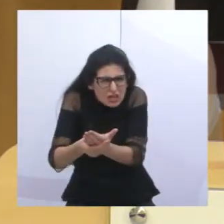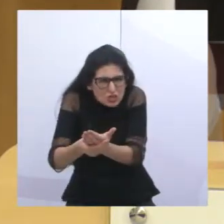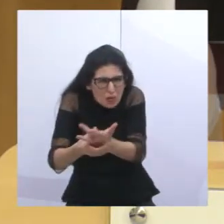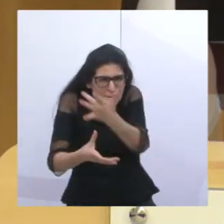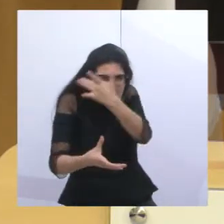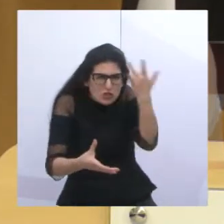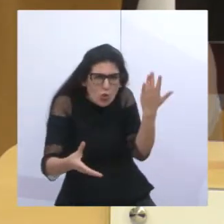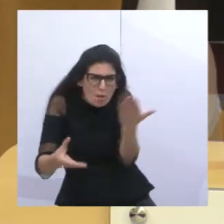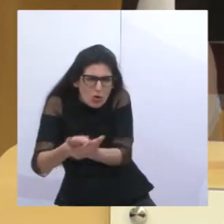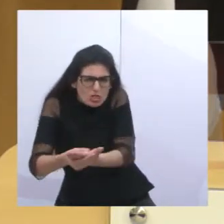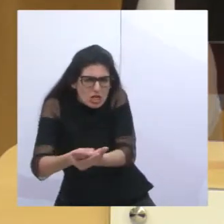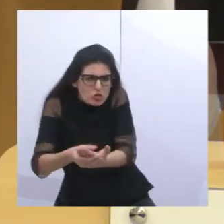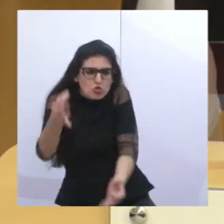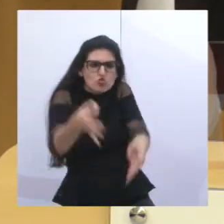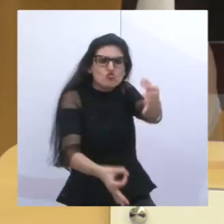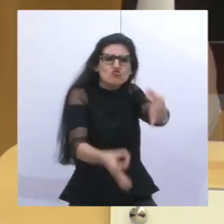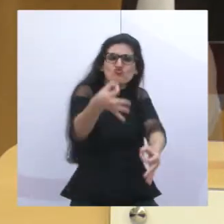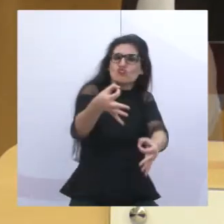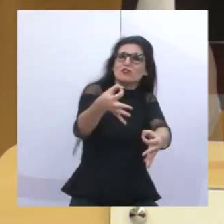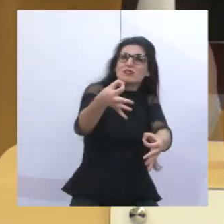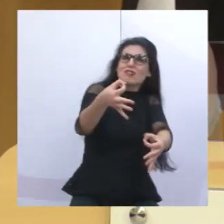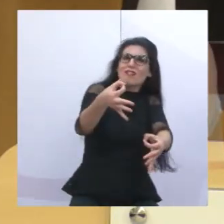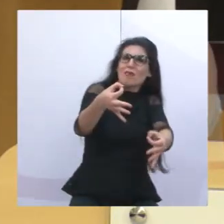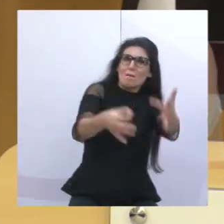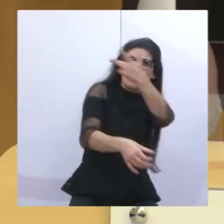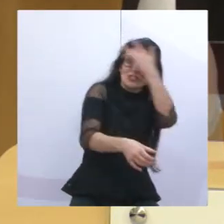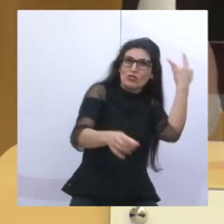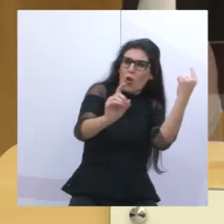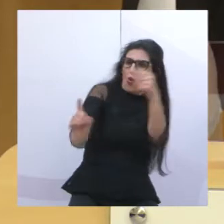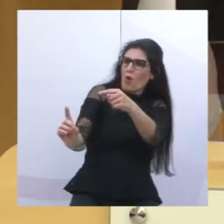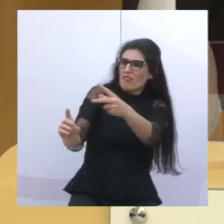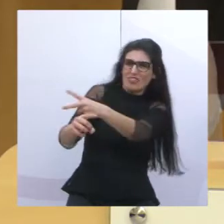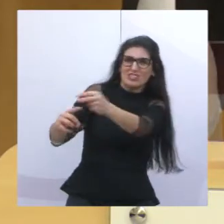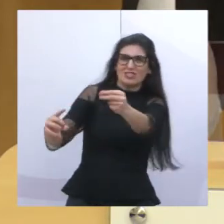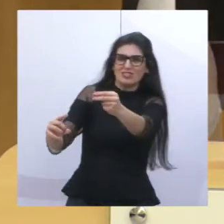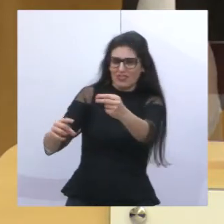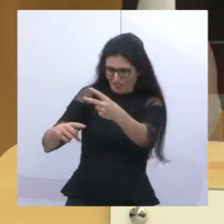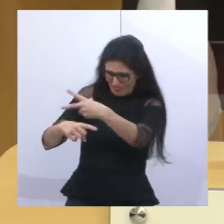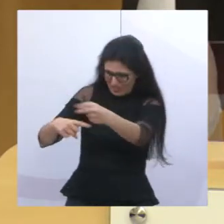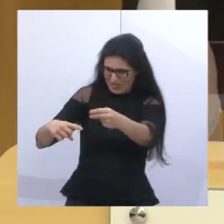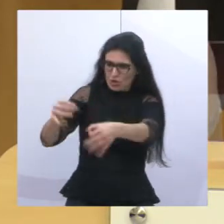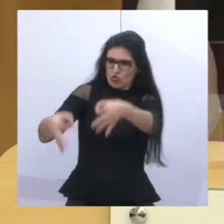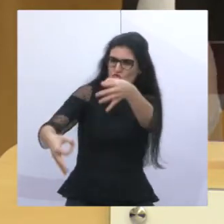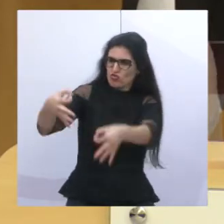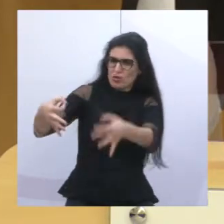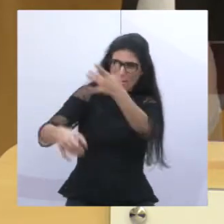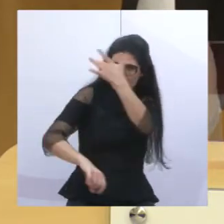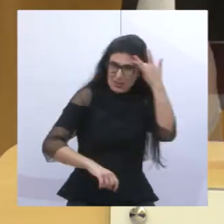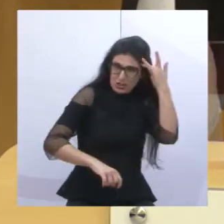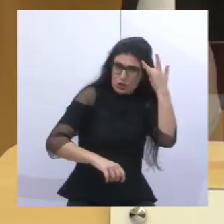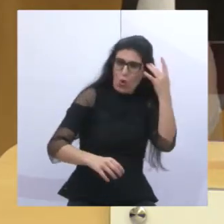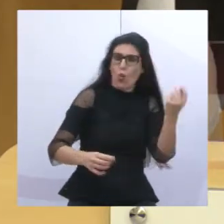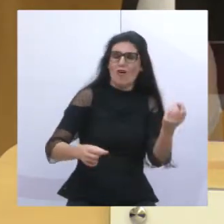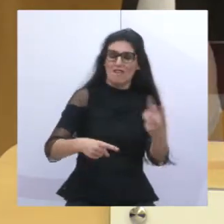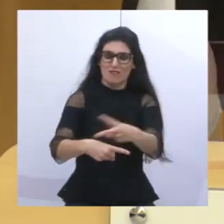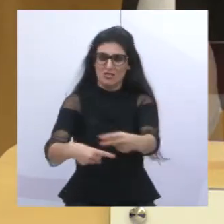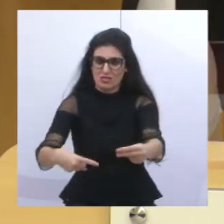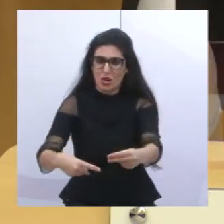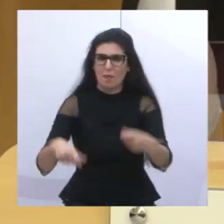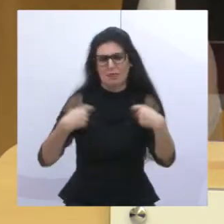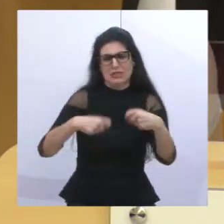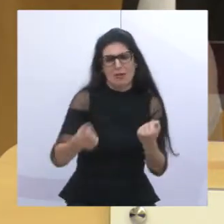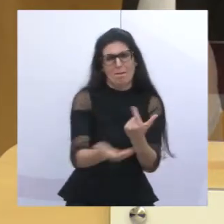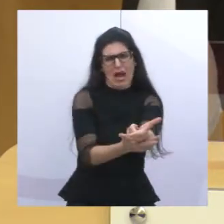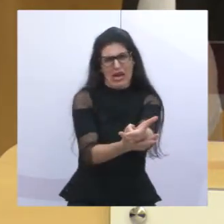da ingerência da administração atual, que é o quê? A questão das indenizações, que